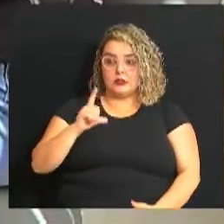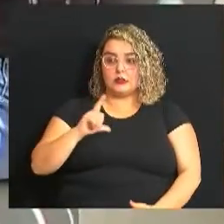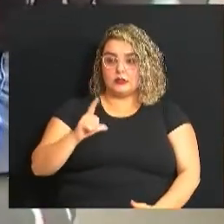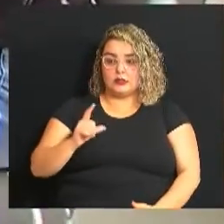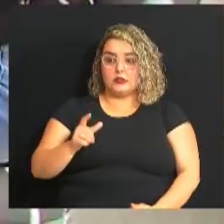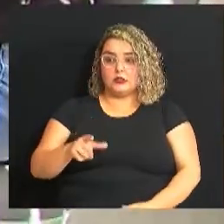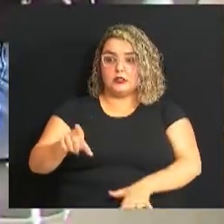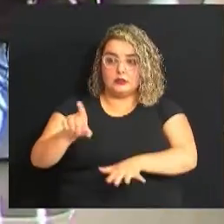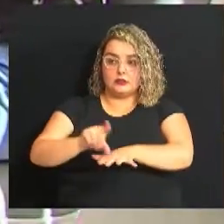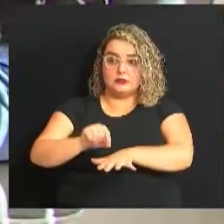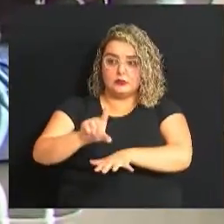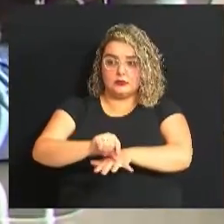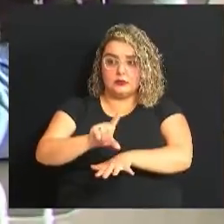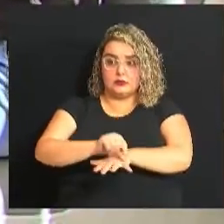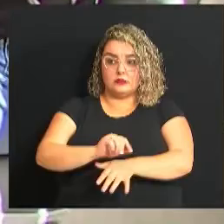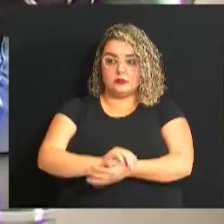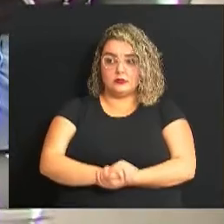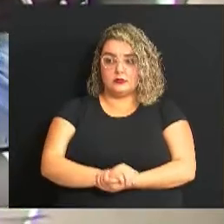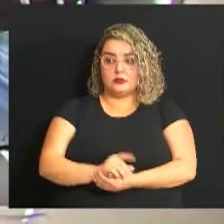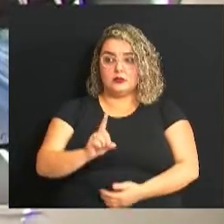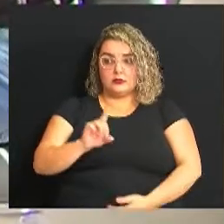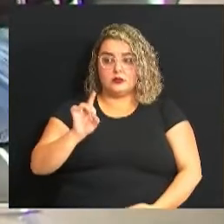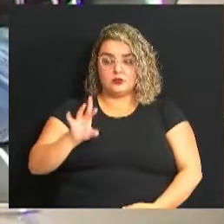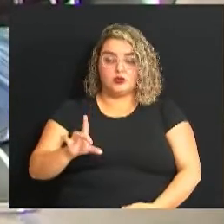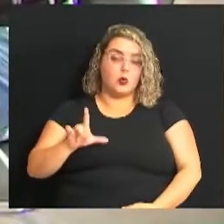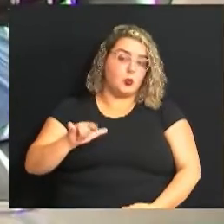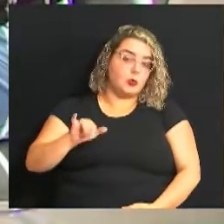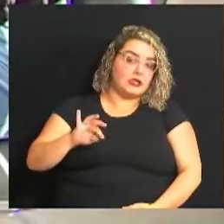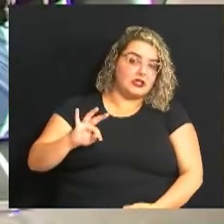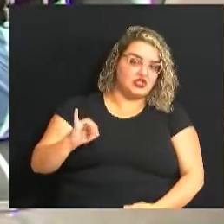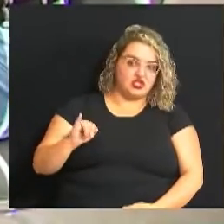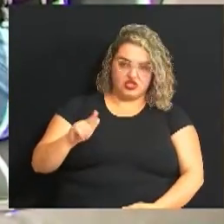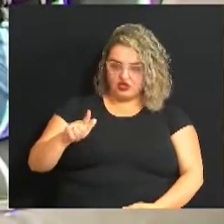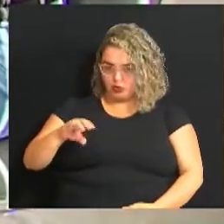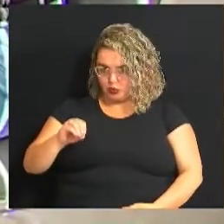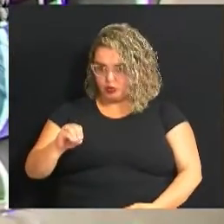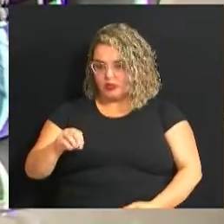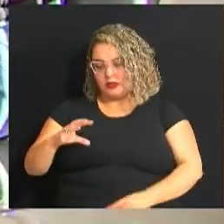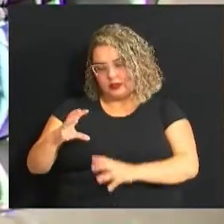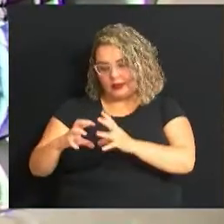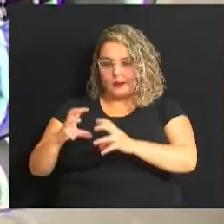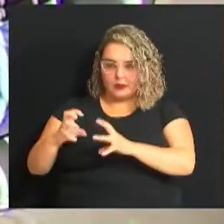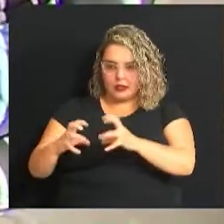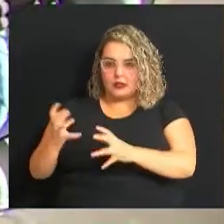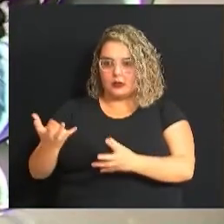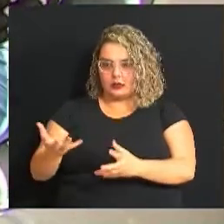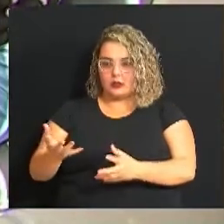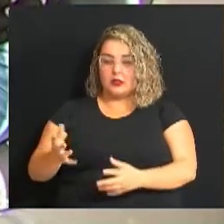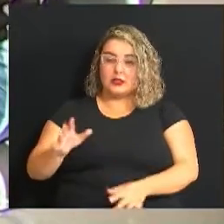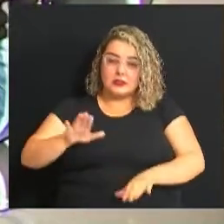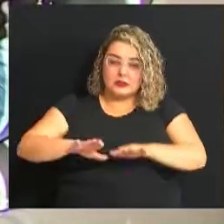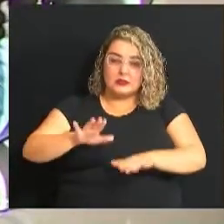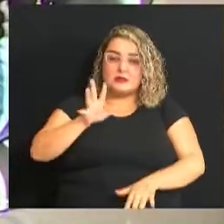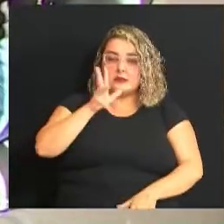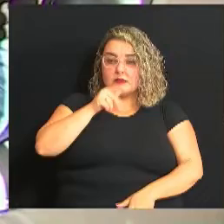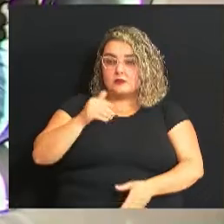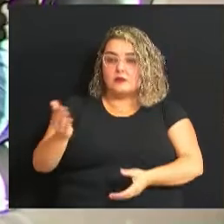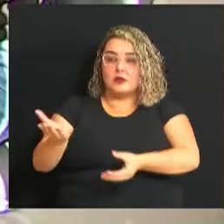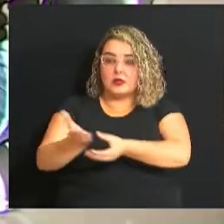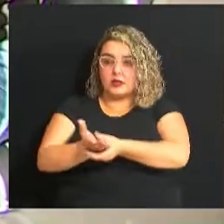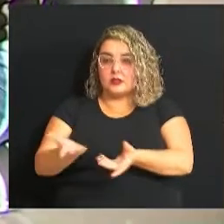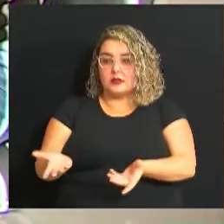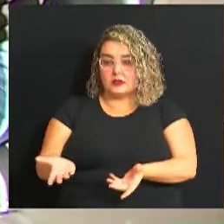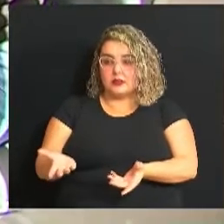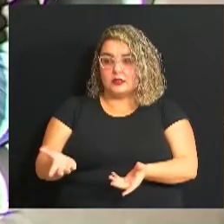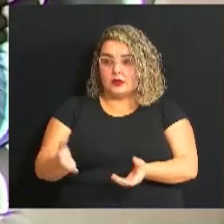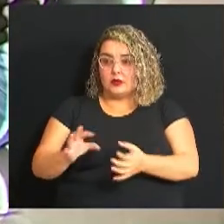caminho, né? Não necessariamente o litígio, porque uma demanda judicial a gente sabe que demora muito tempo às vezes para ter uma solução. E a conciliação permite